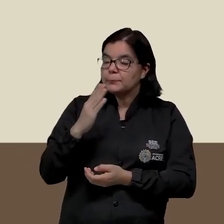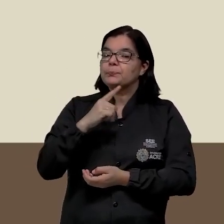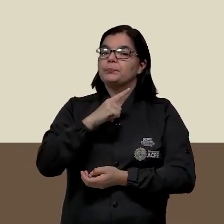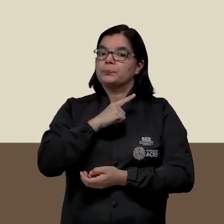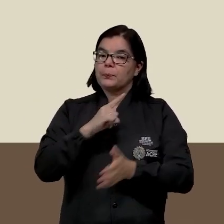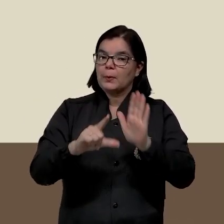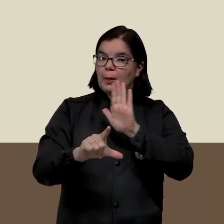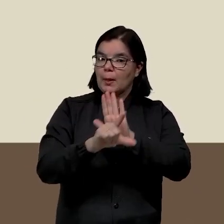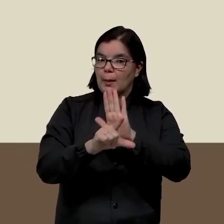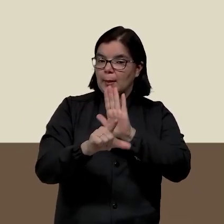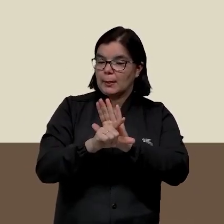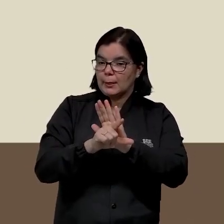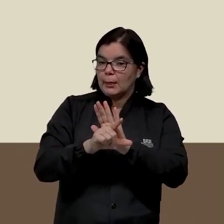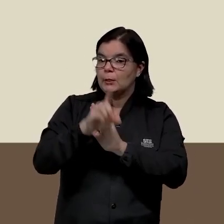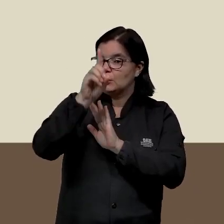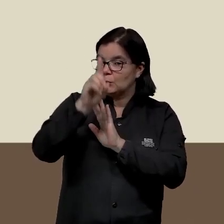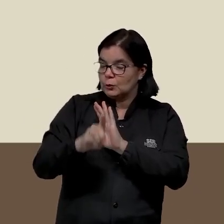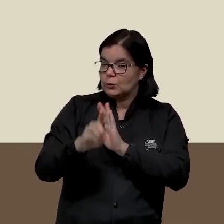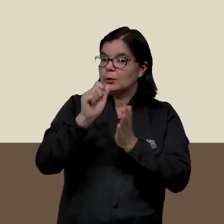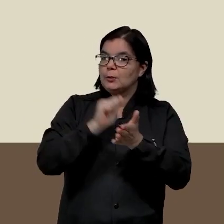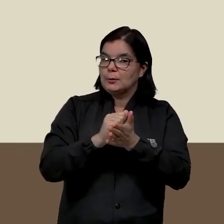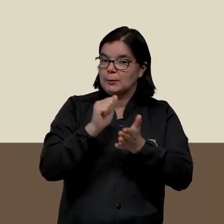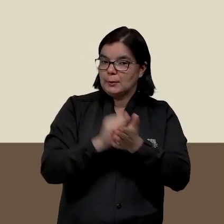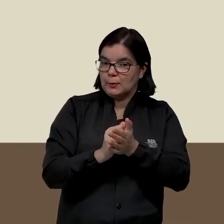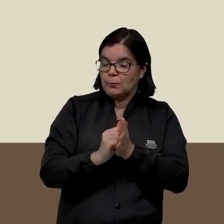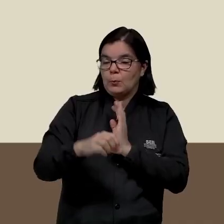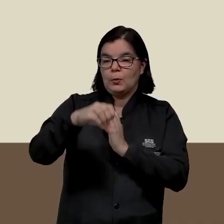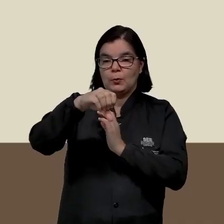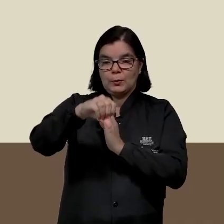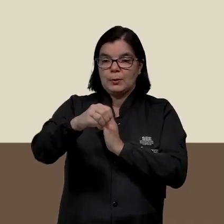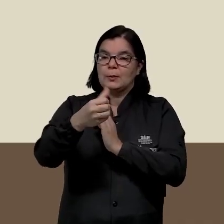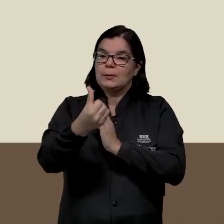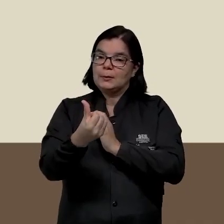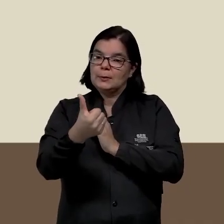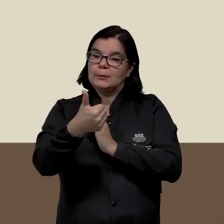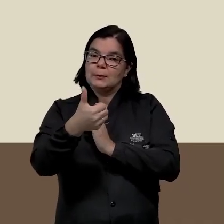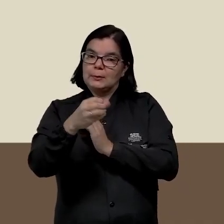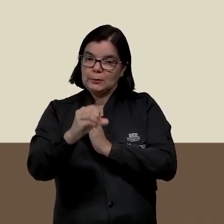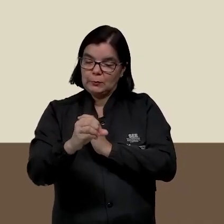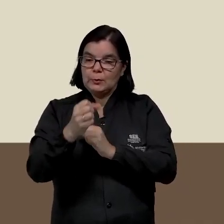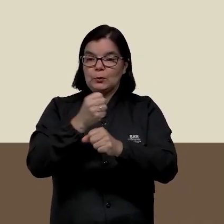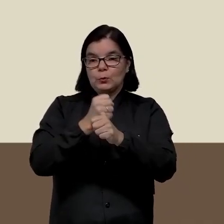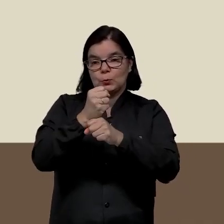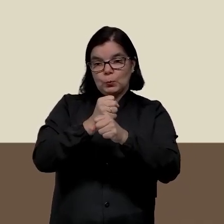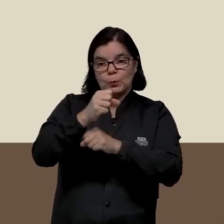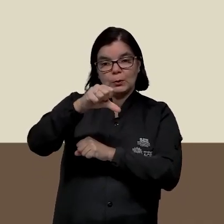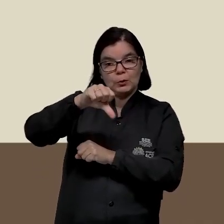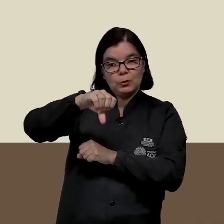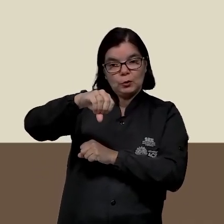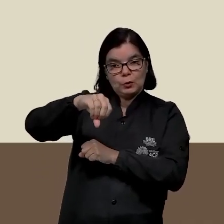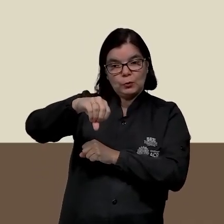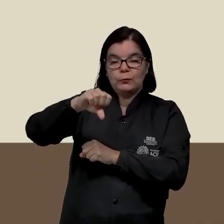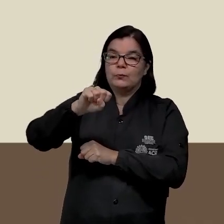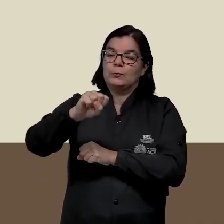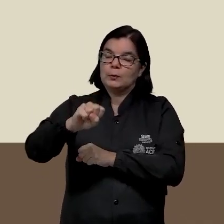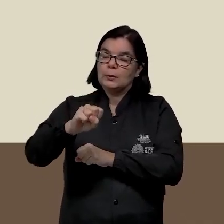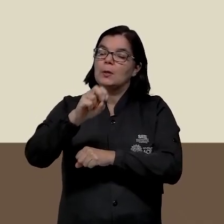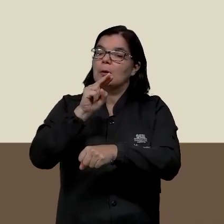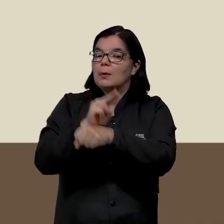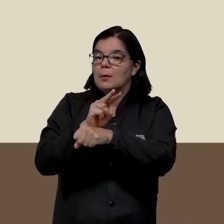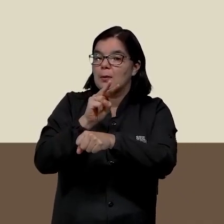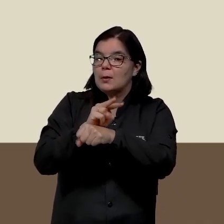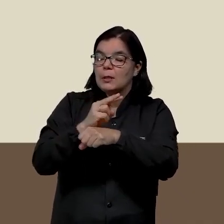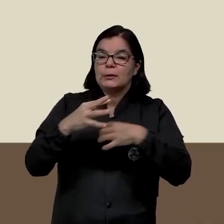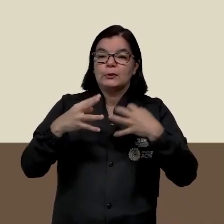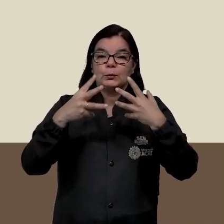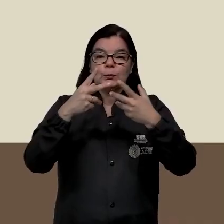a Lei de Direitos Autorais, a Lei 9.610 de 98. E ela protege